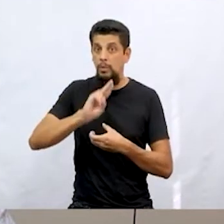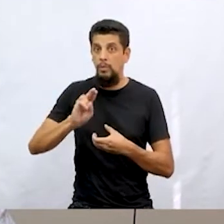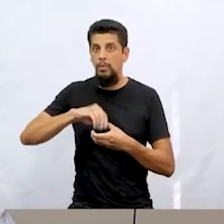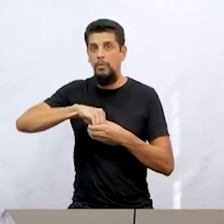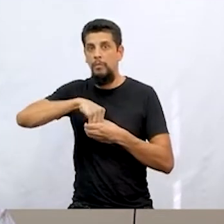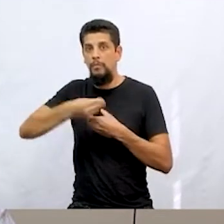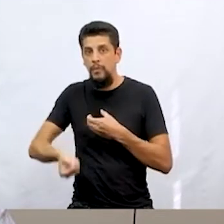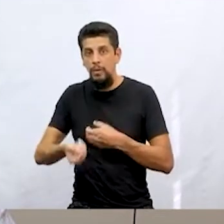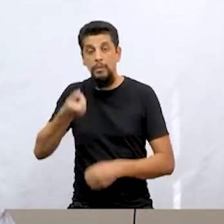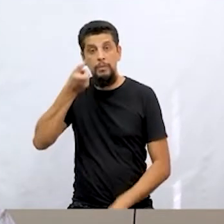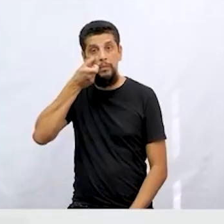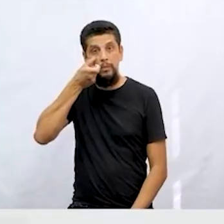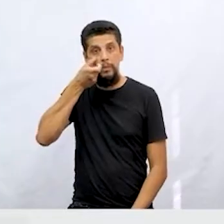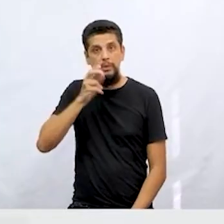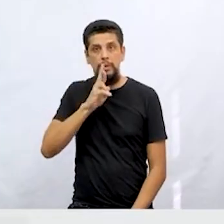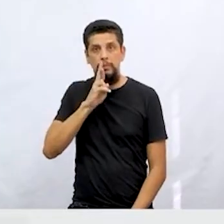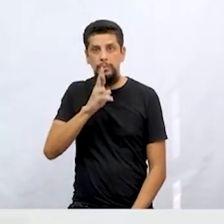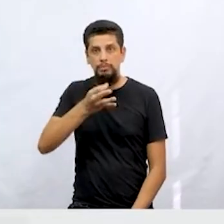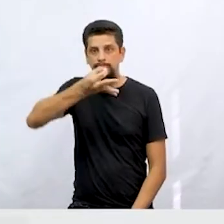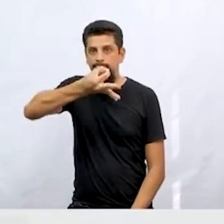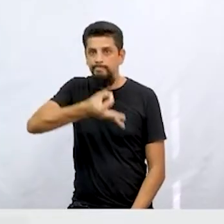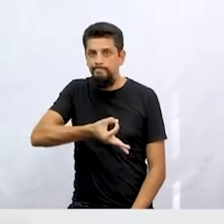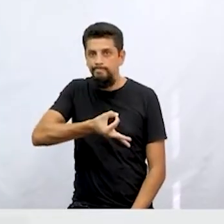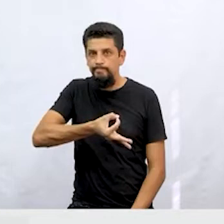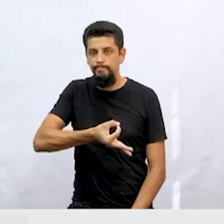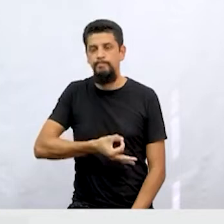amarelinha? Vamos ver a resposta?